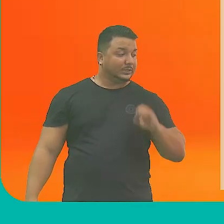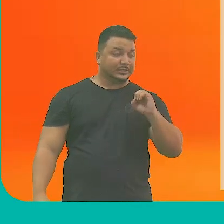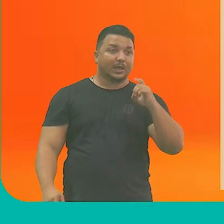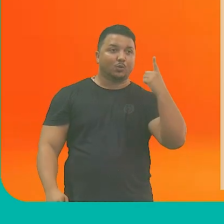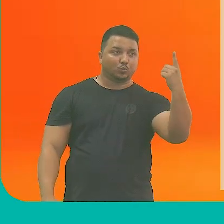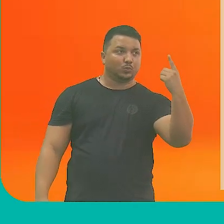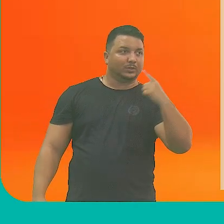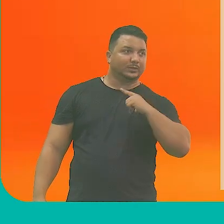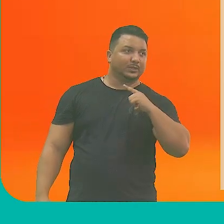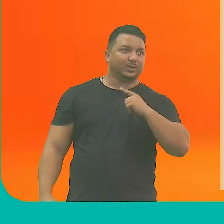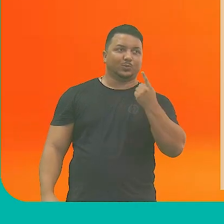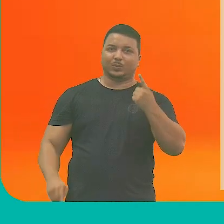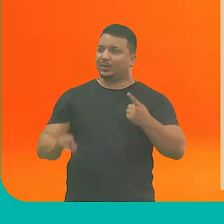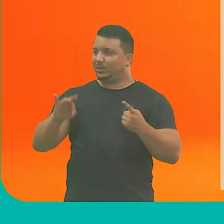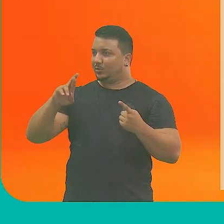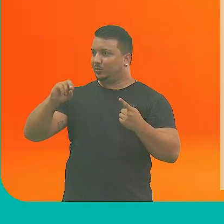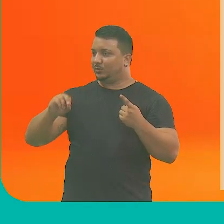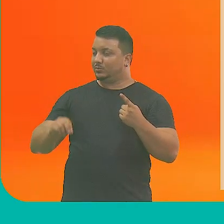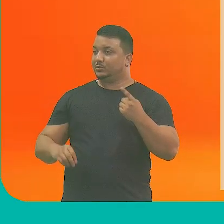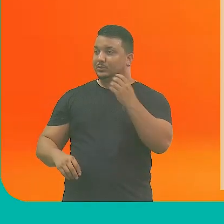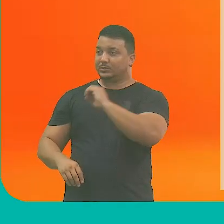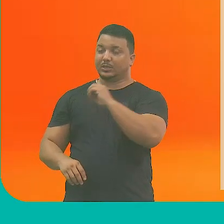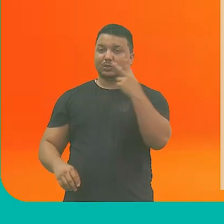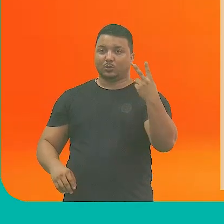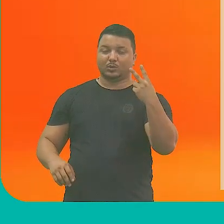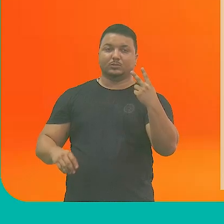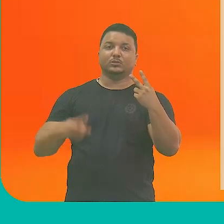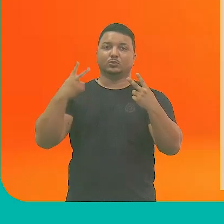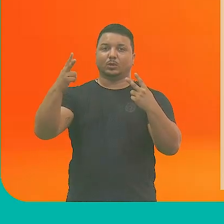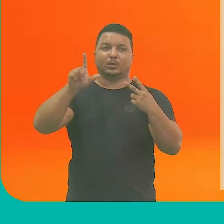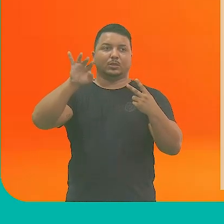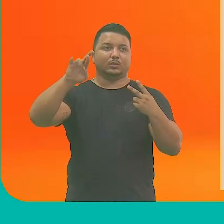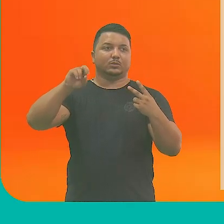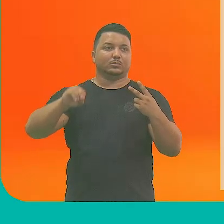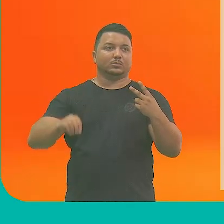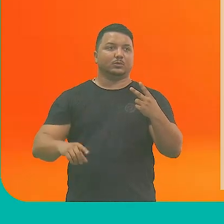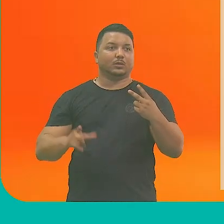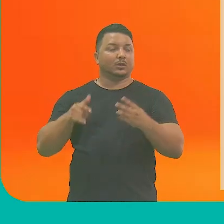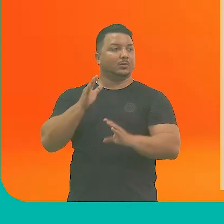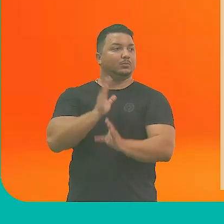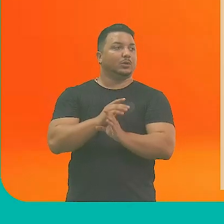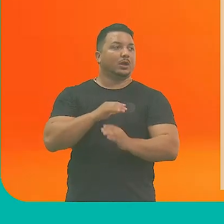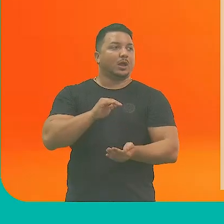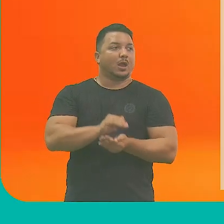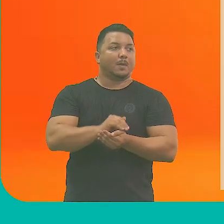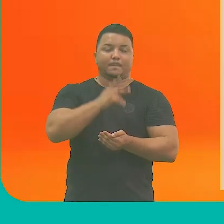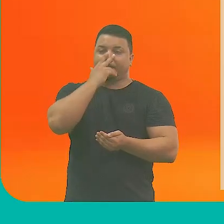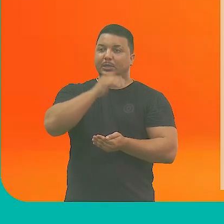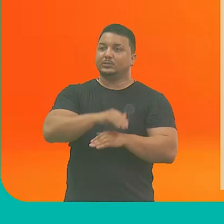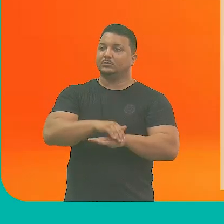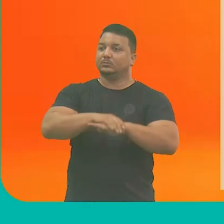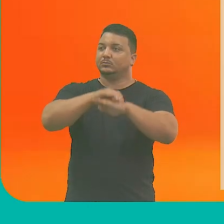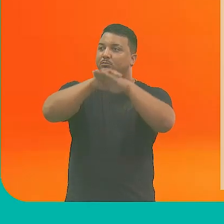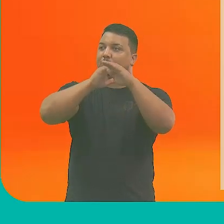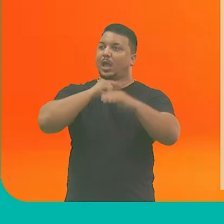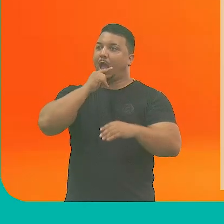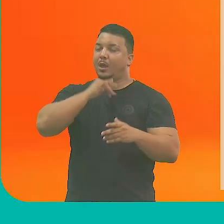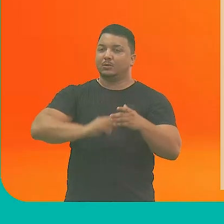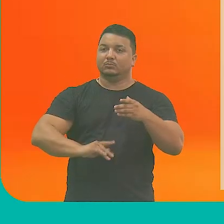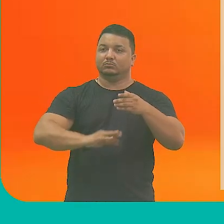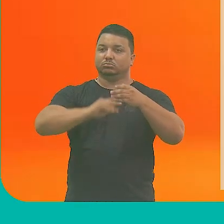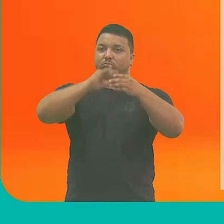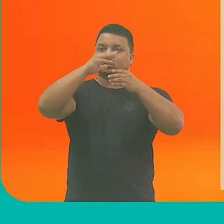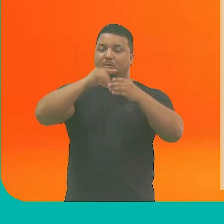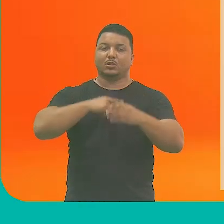1, tu vai ter 1 litro. De 0 a 2, tu vai ter 2 litros, porque é acumulado. Ele não quer